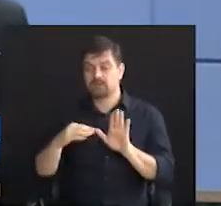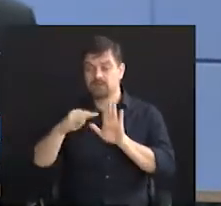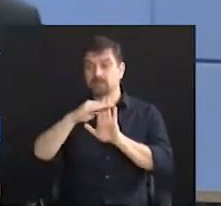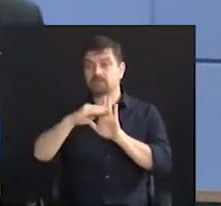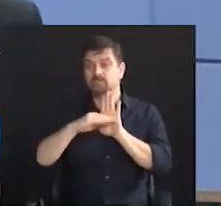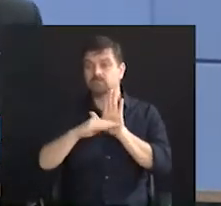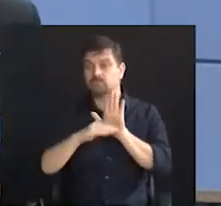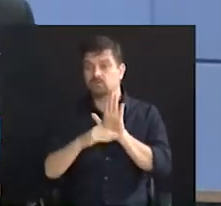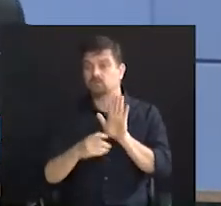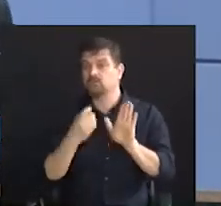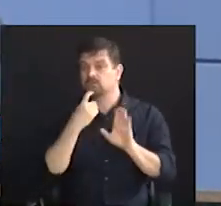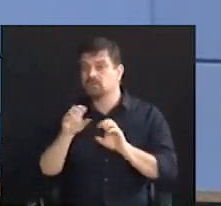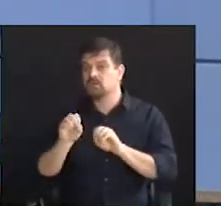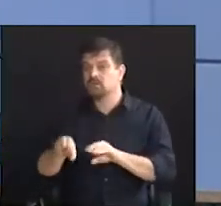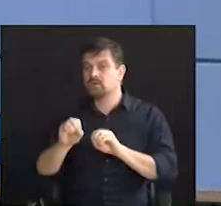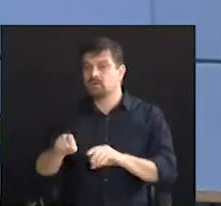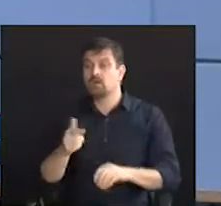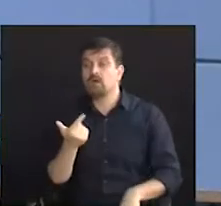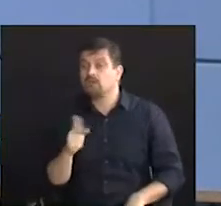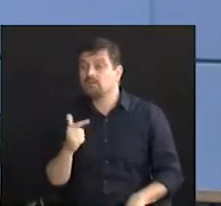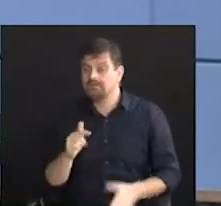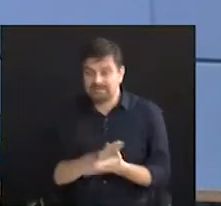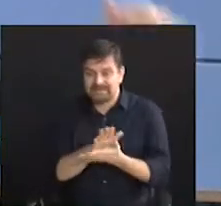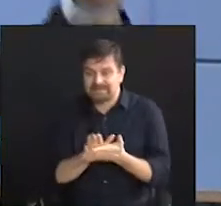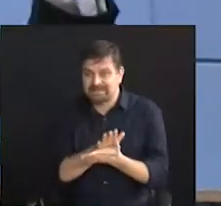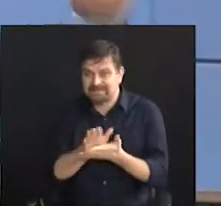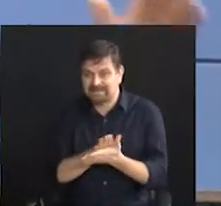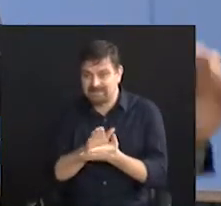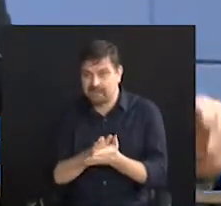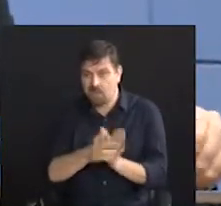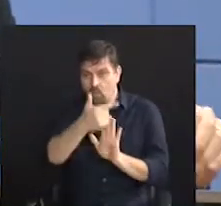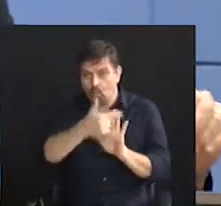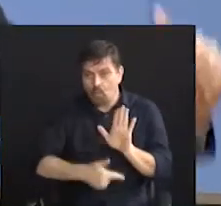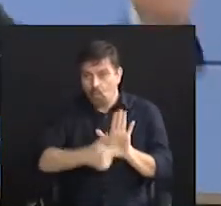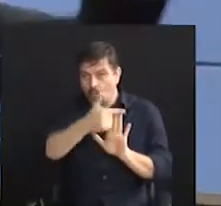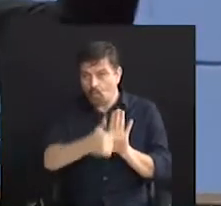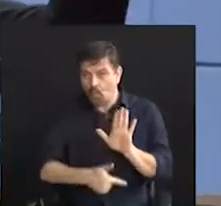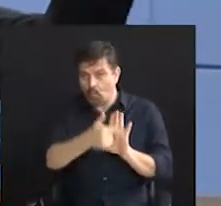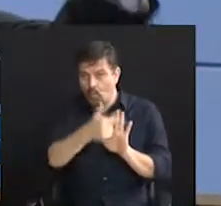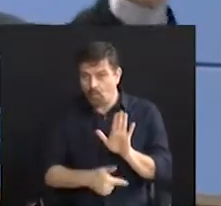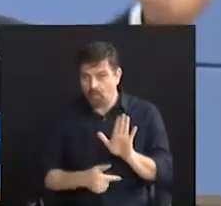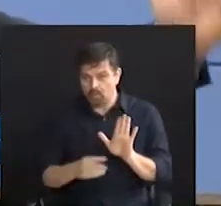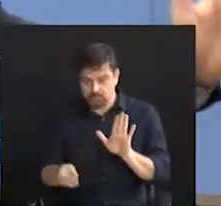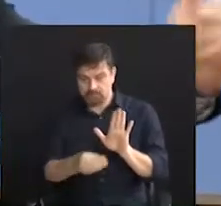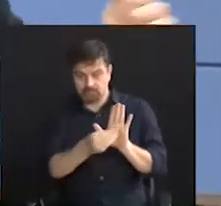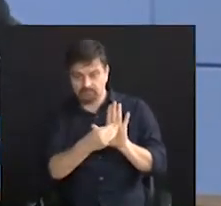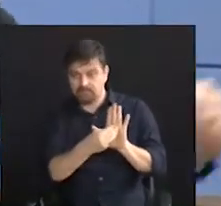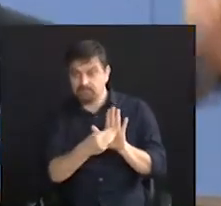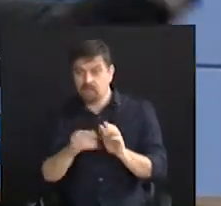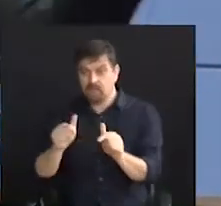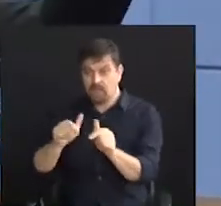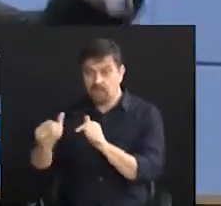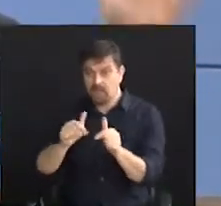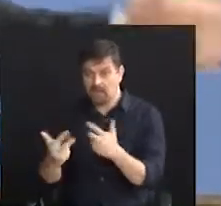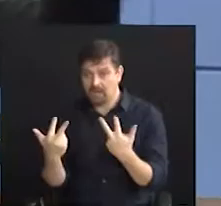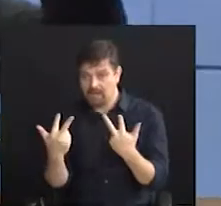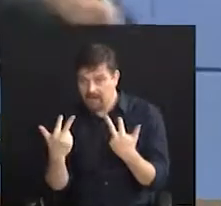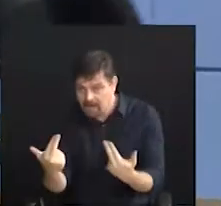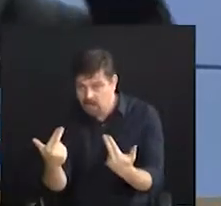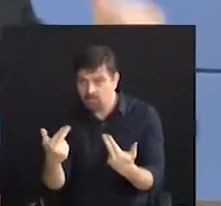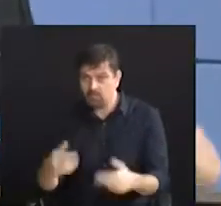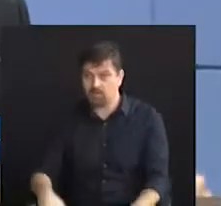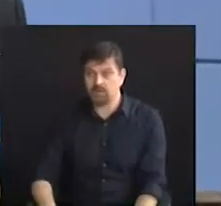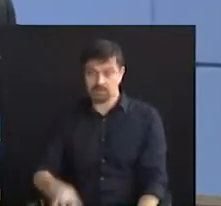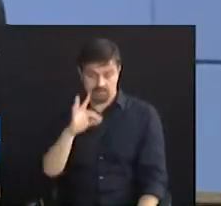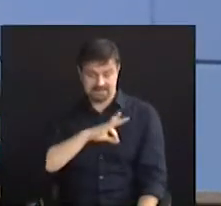tem qualquer dispositivo que diga trabalho igual, condições